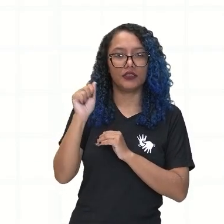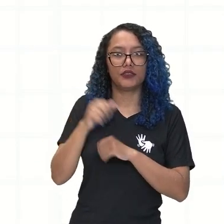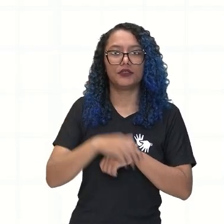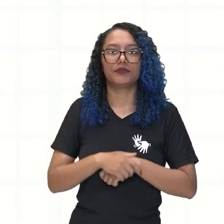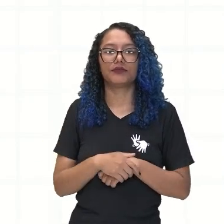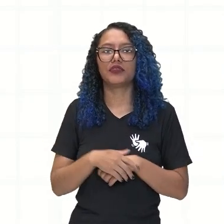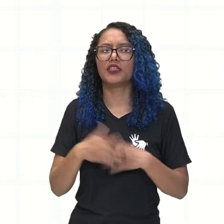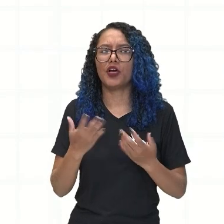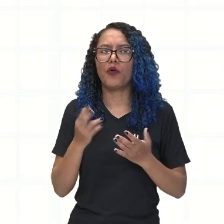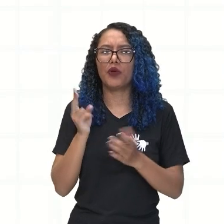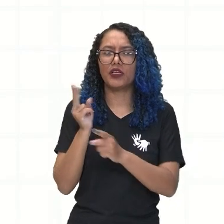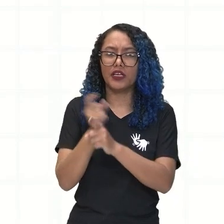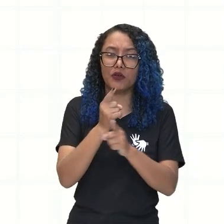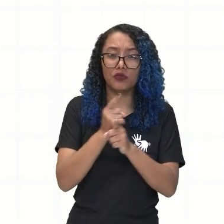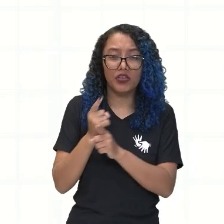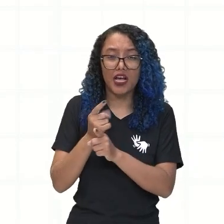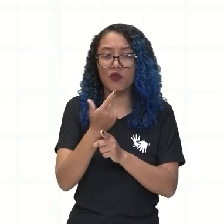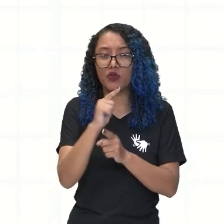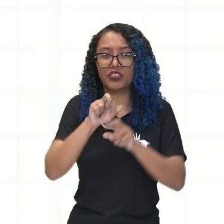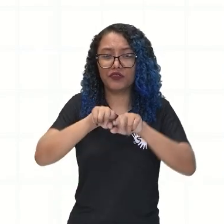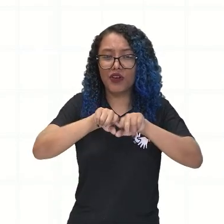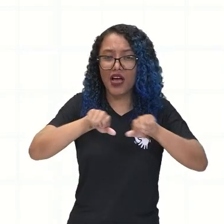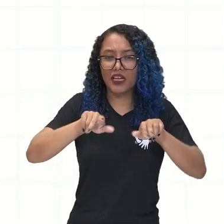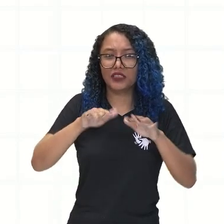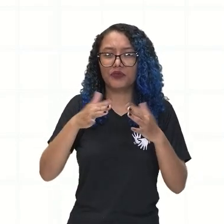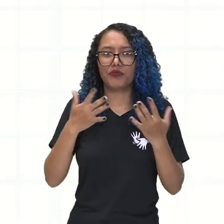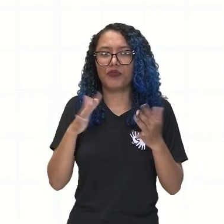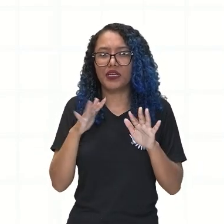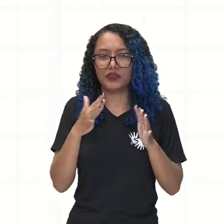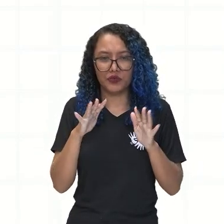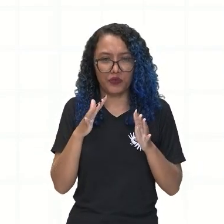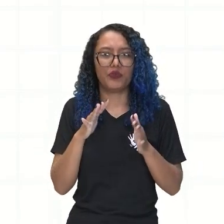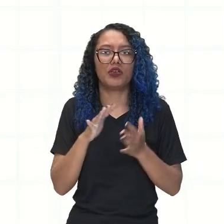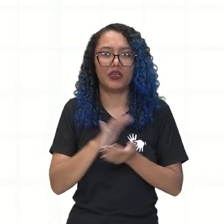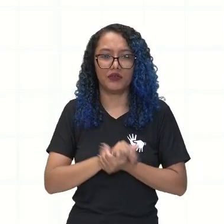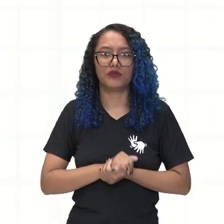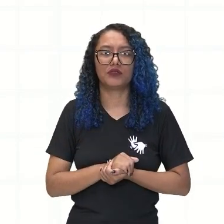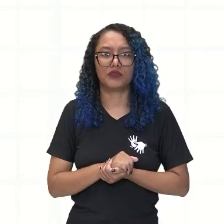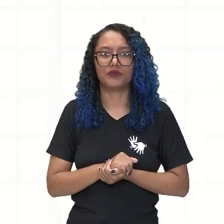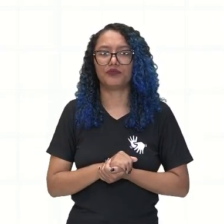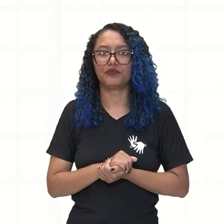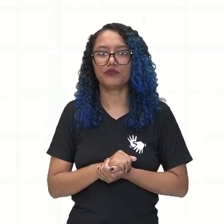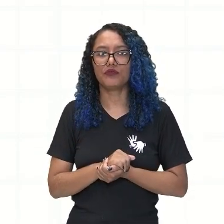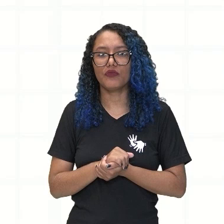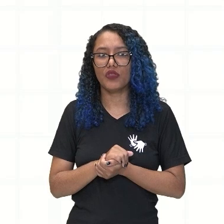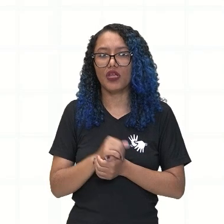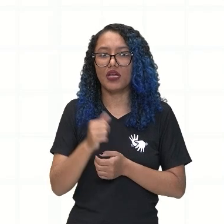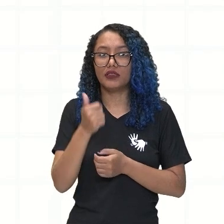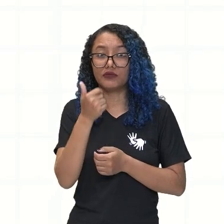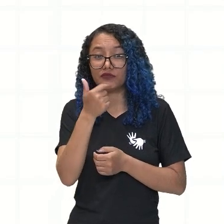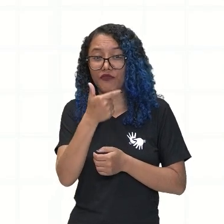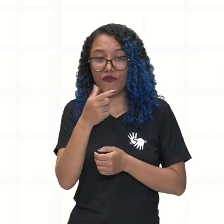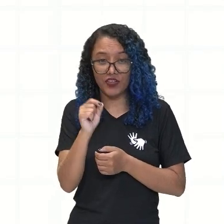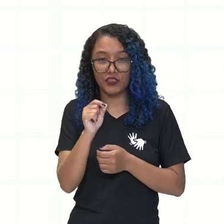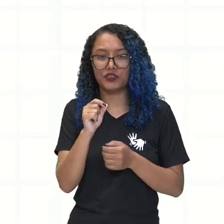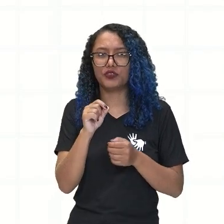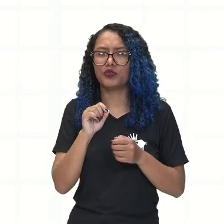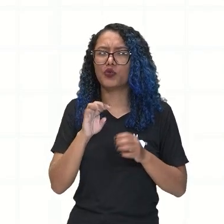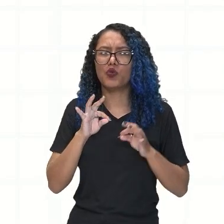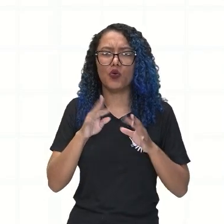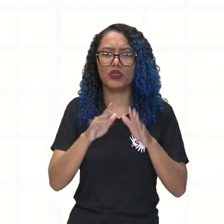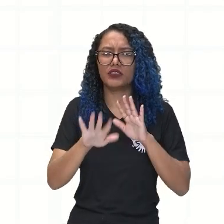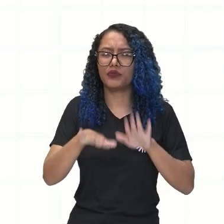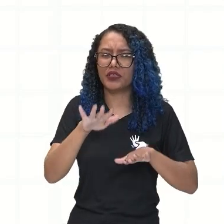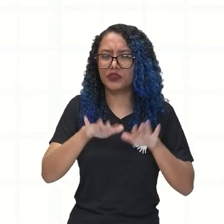espécies, totalizando quase 2 dezenas. Praticamente todas foram encontradas na América do Sul. Muito bem. Então, sabemos